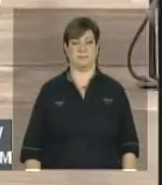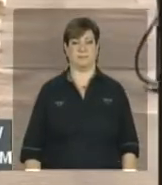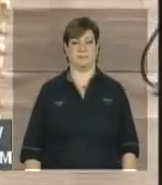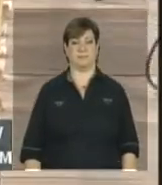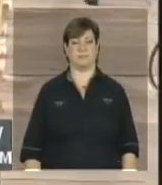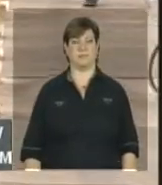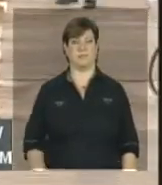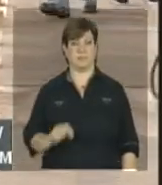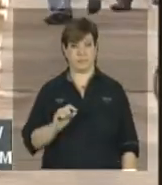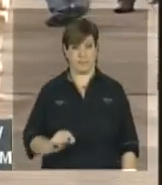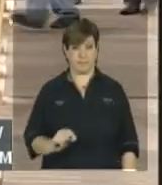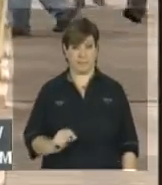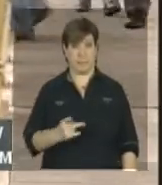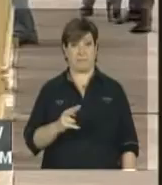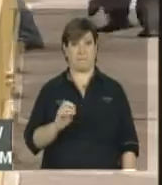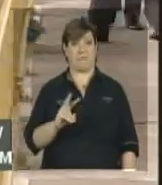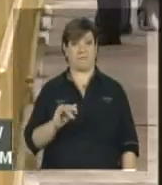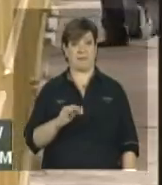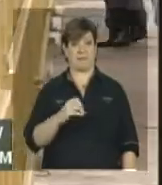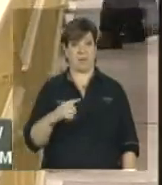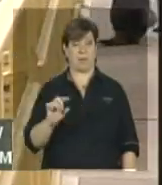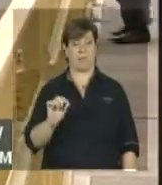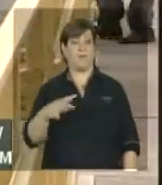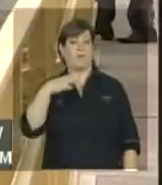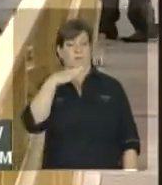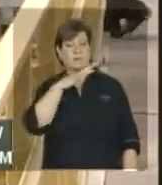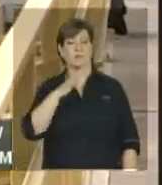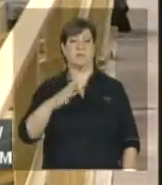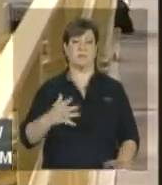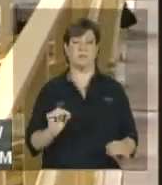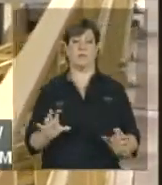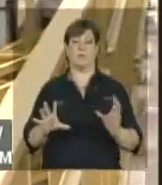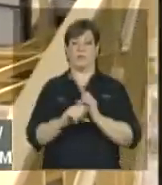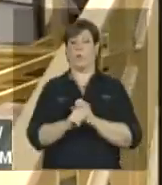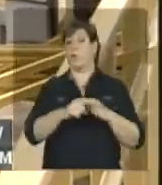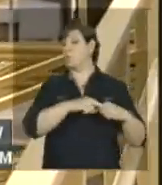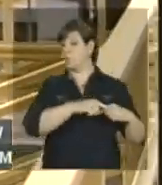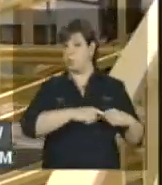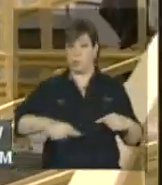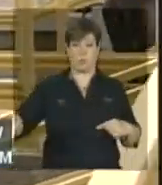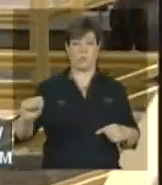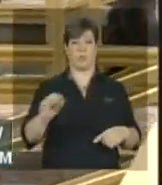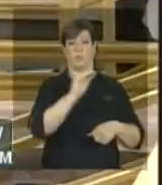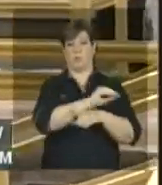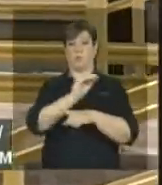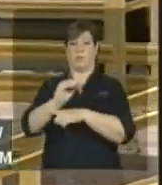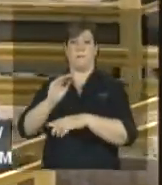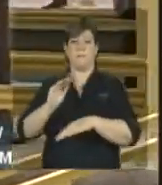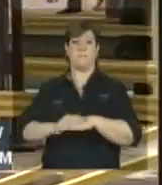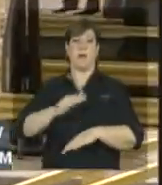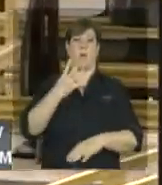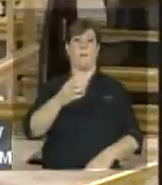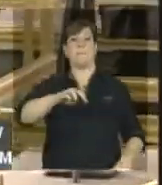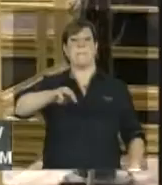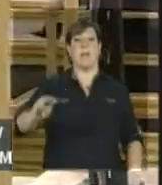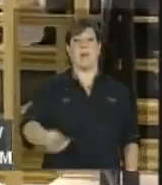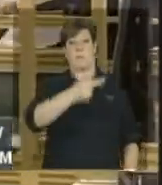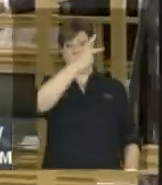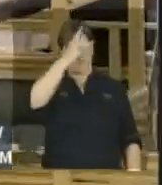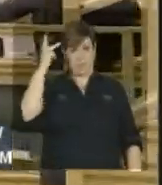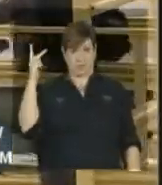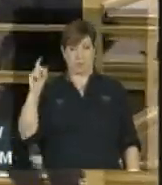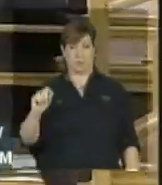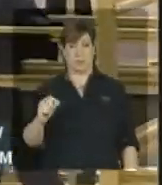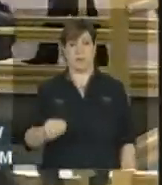A previsão é que todo o eixão abasteça mais de 4 milhões de